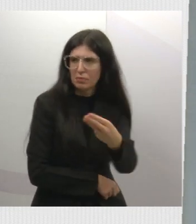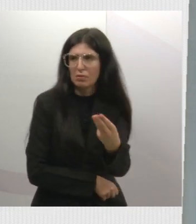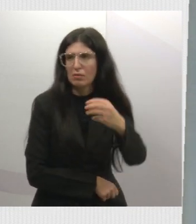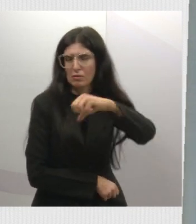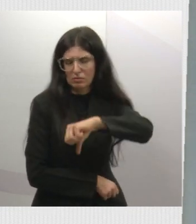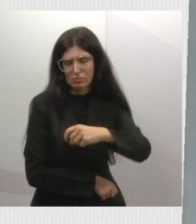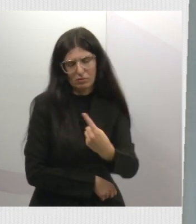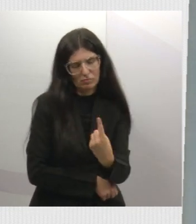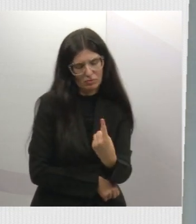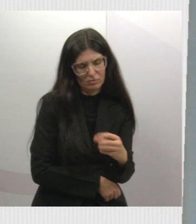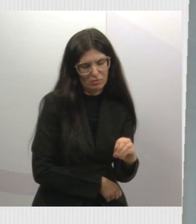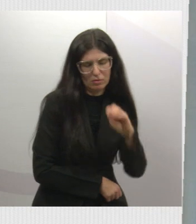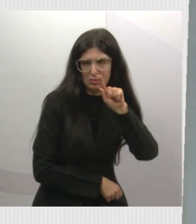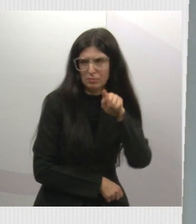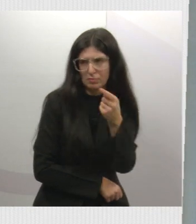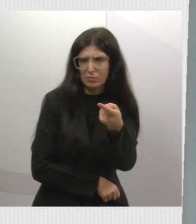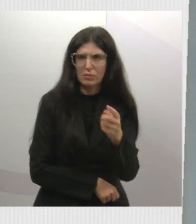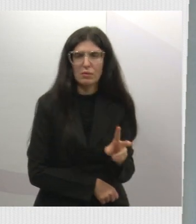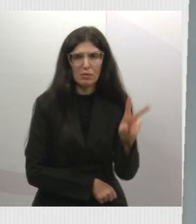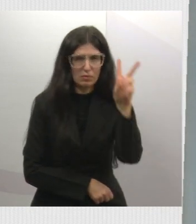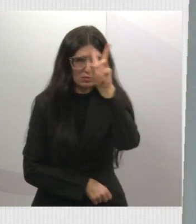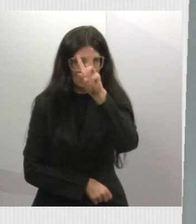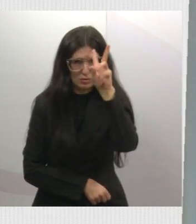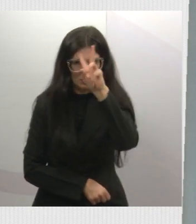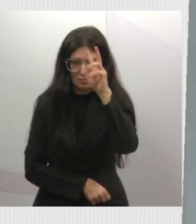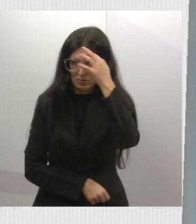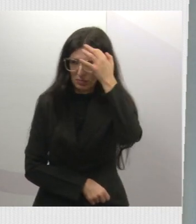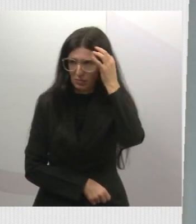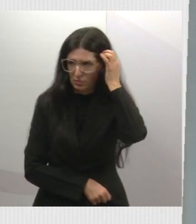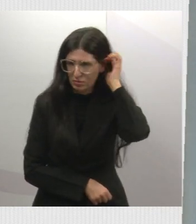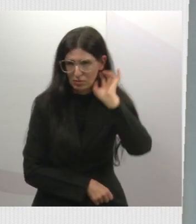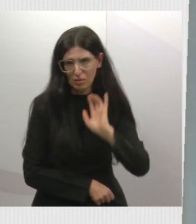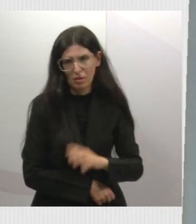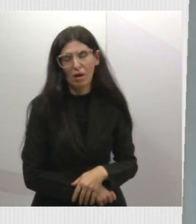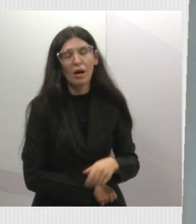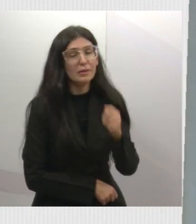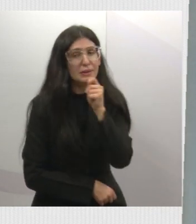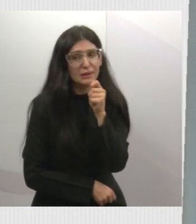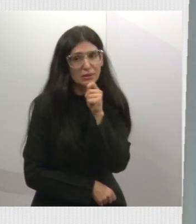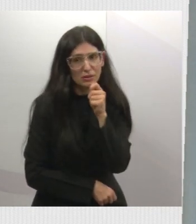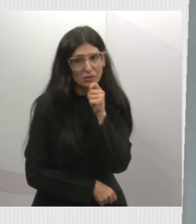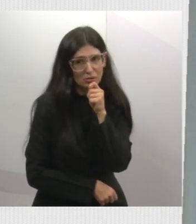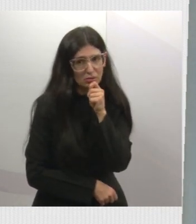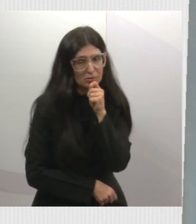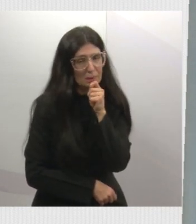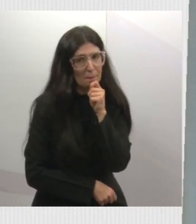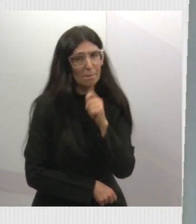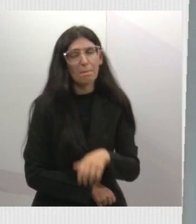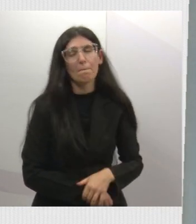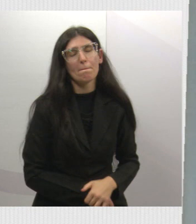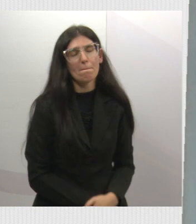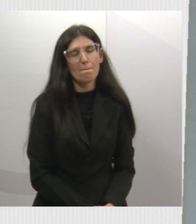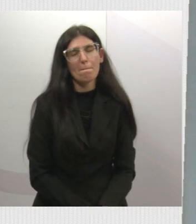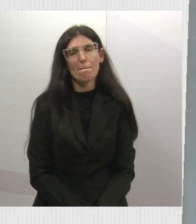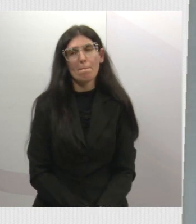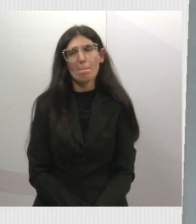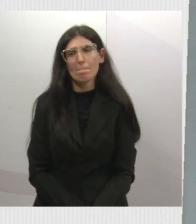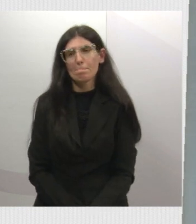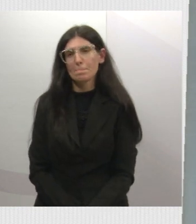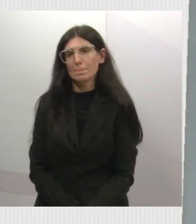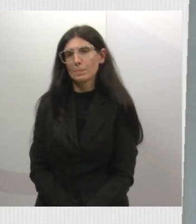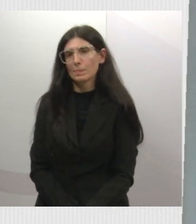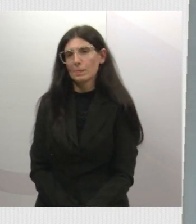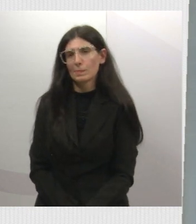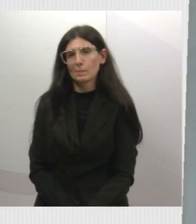17.910.000. Lembrando, esse valor ainda não foi entregue